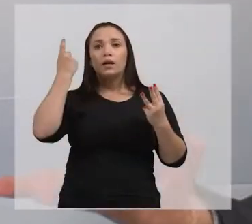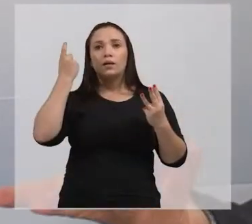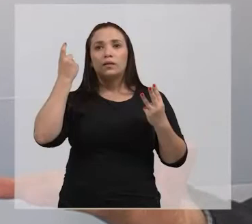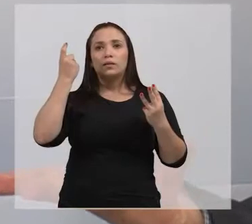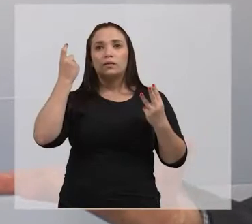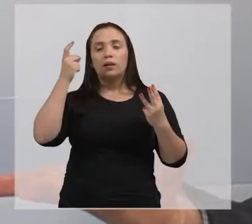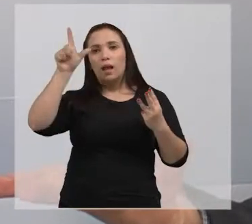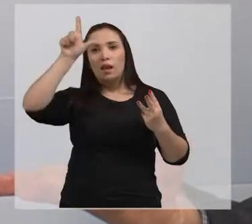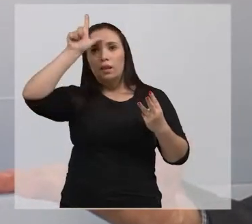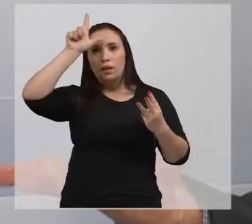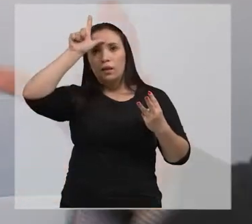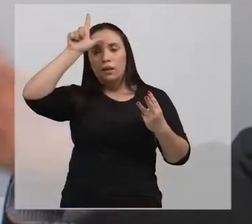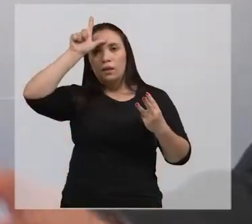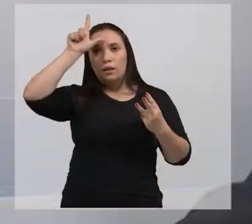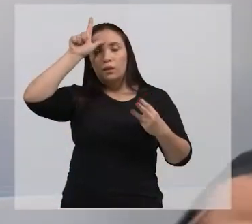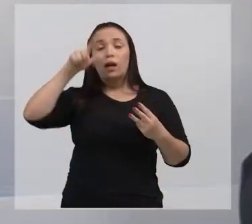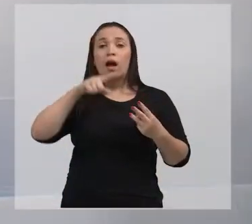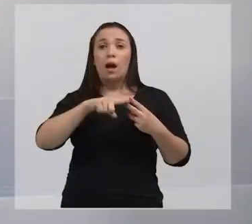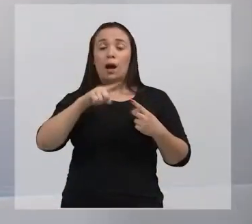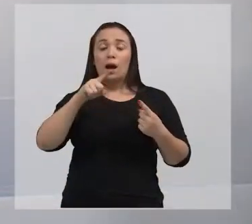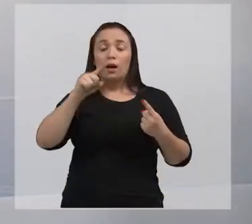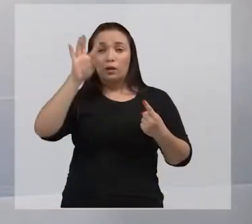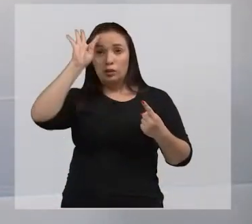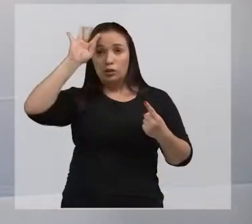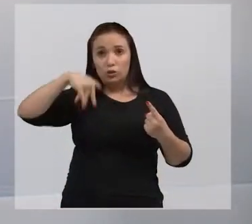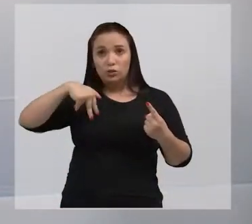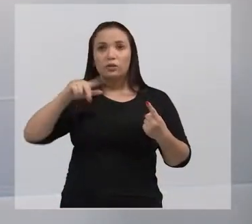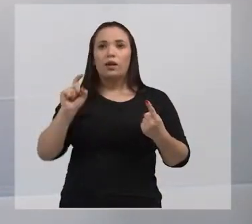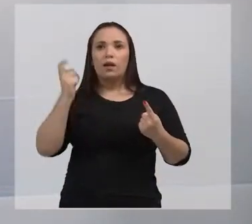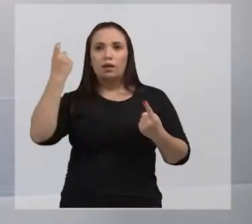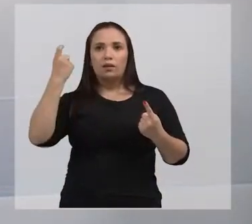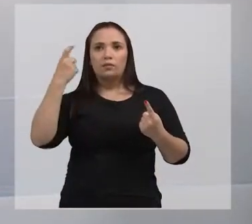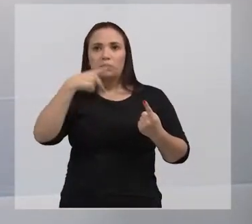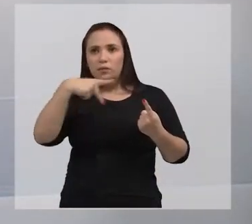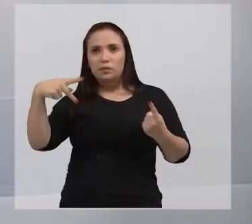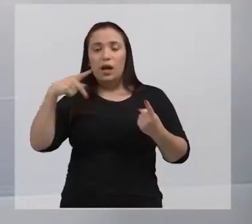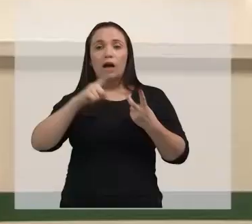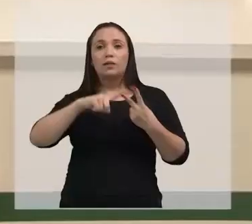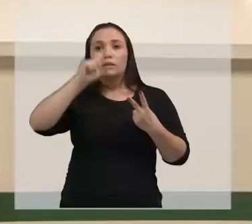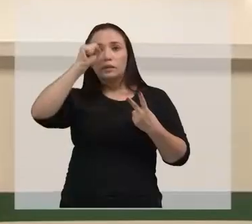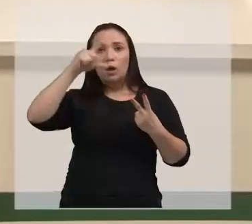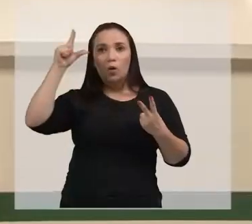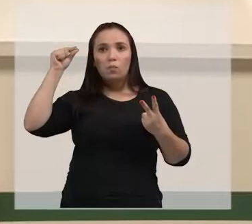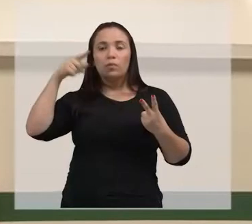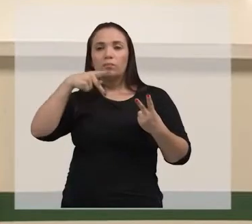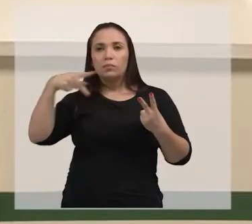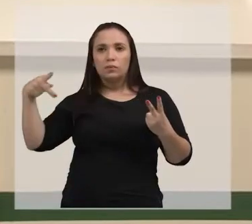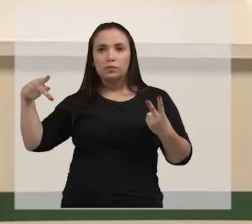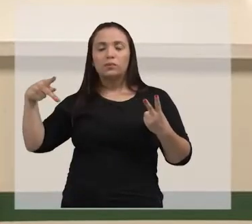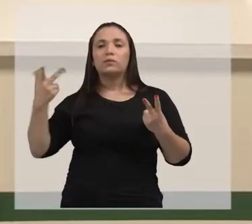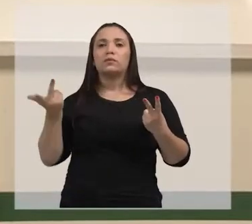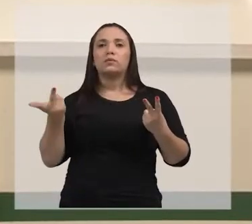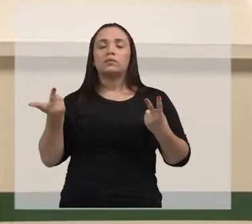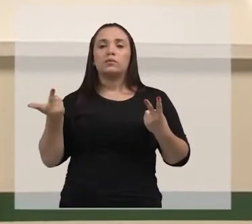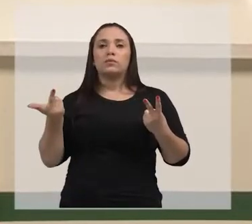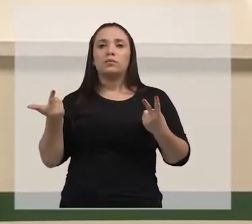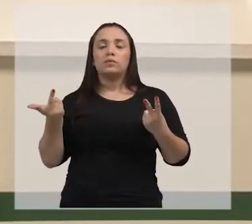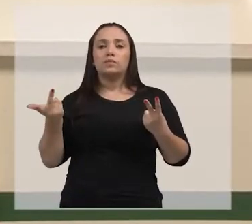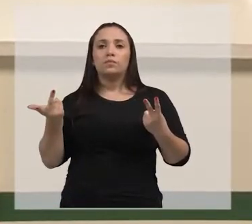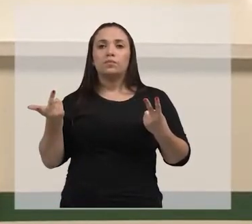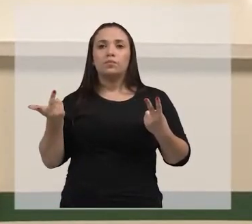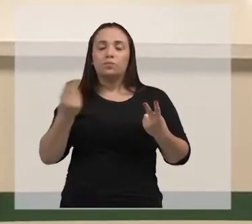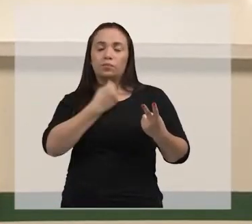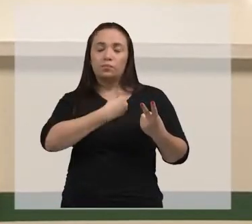do Legislativo. O Tim Gomes já foi presidente. O Salmito é presidente atualmente, né, também. Mas ele foi presidente da Câmara Municipal,